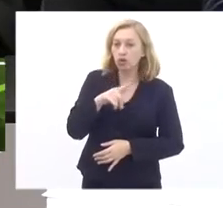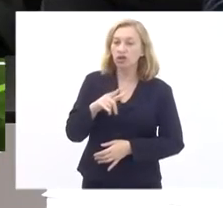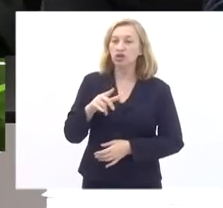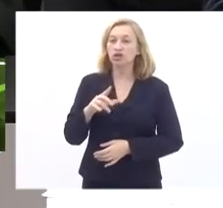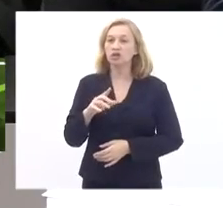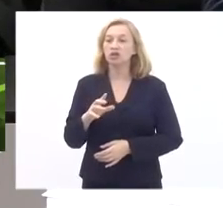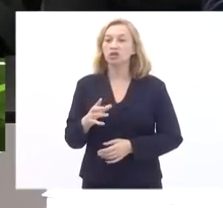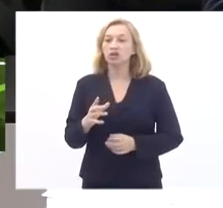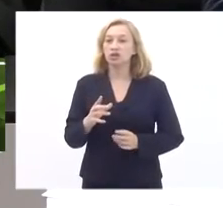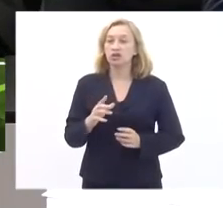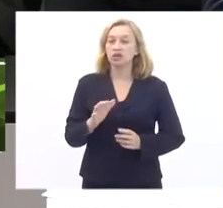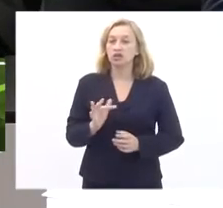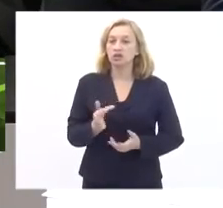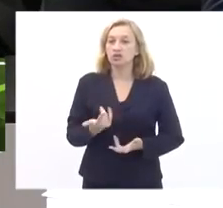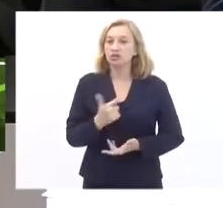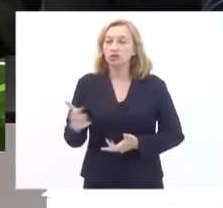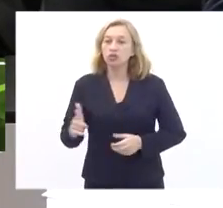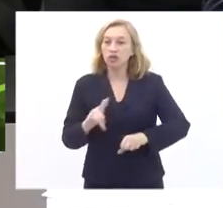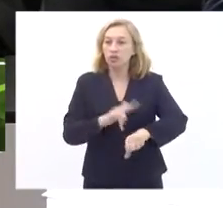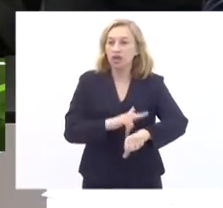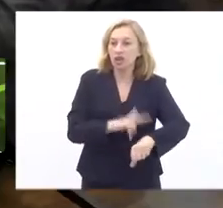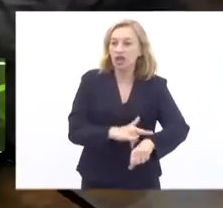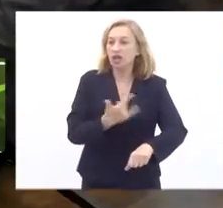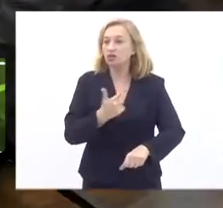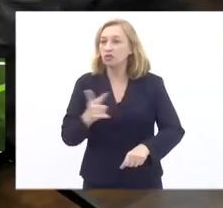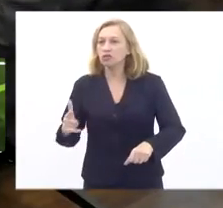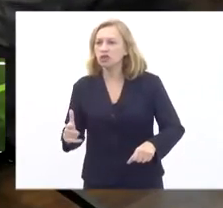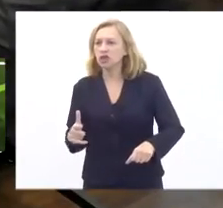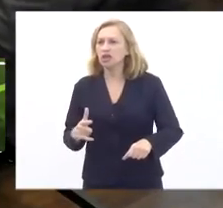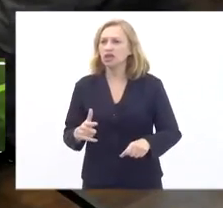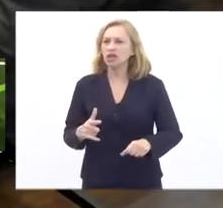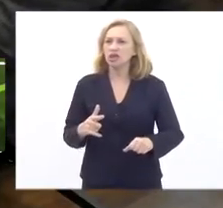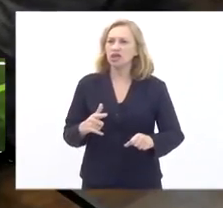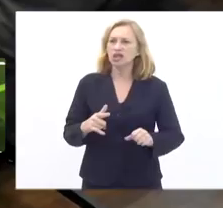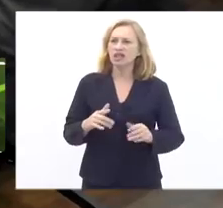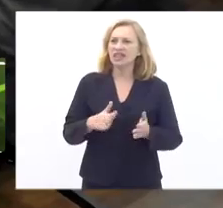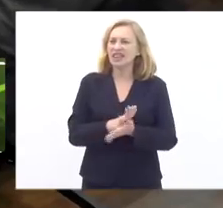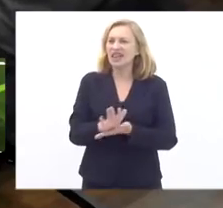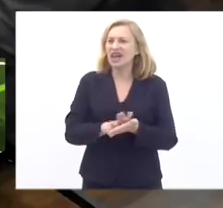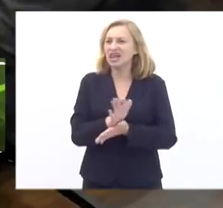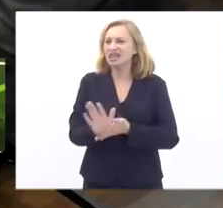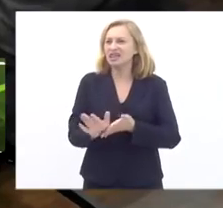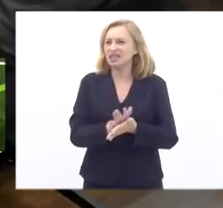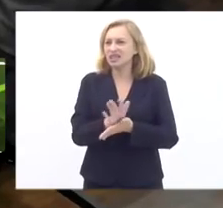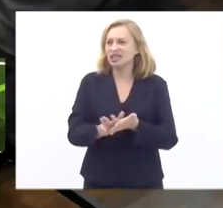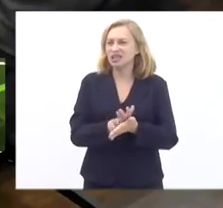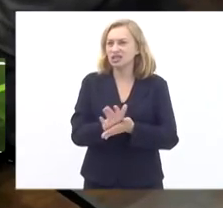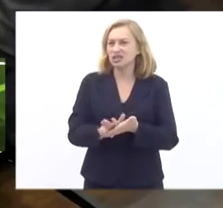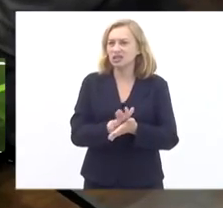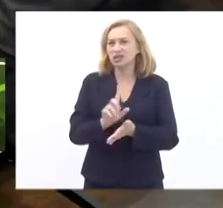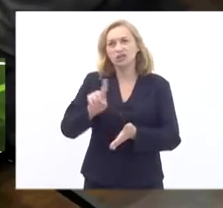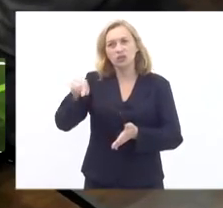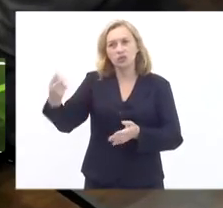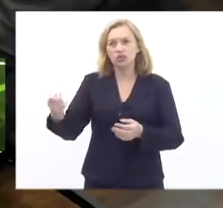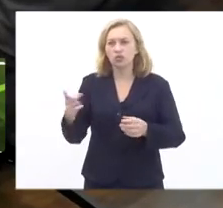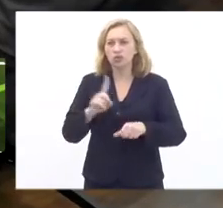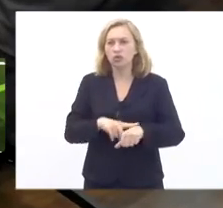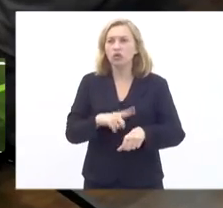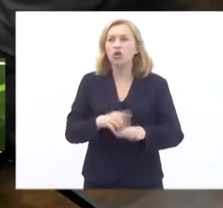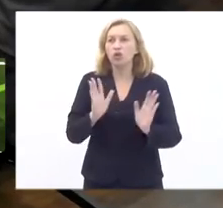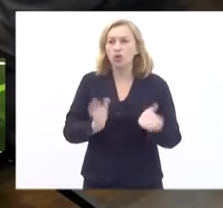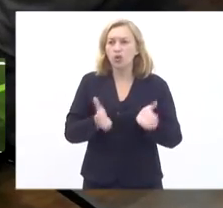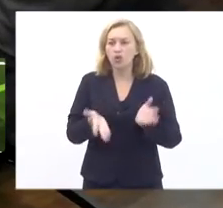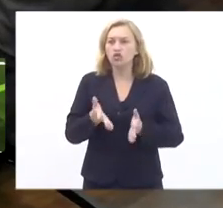que não tem banheiro, que não tem escada rolante, não tem acessibilidade. Isso nós vamos tratar no próximo momento. Okay. Hoje nós estamos